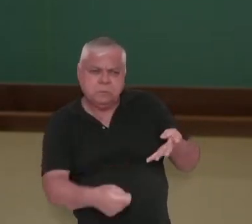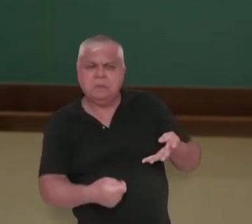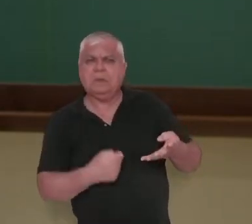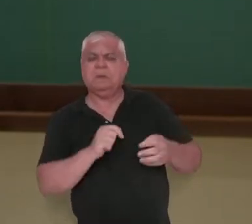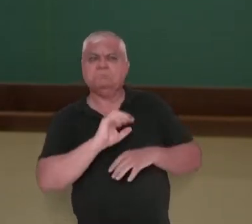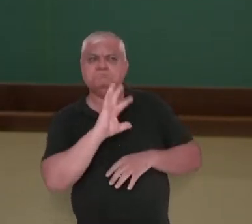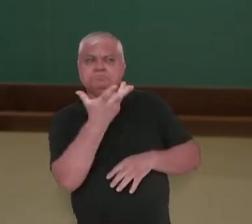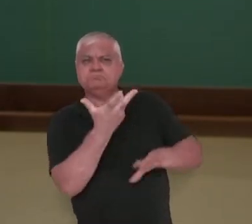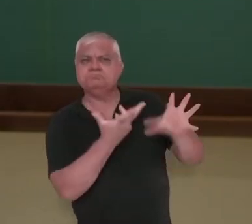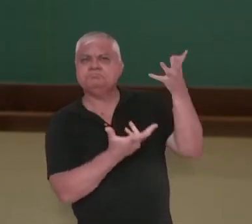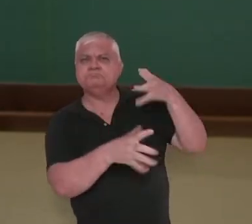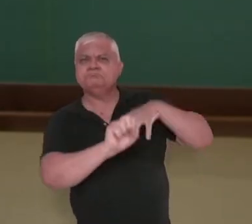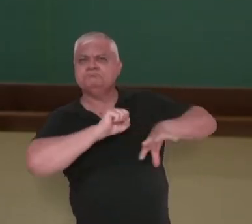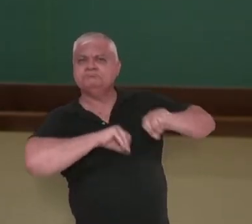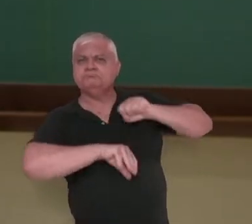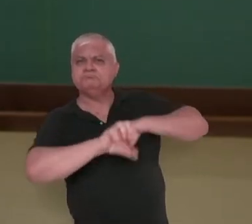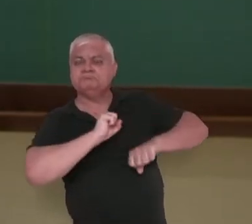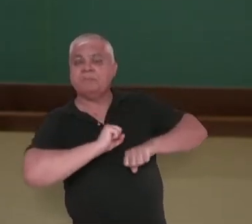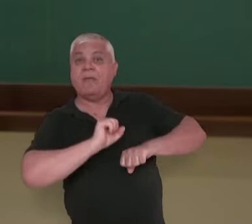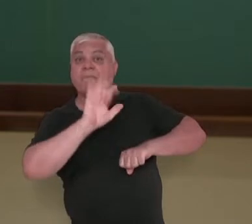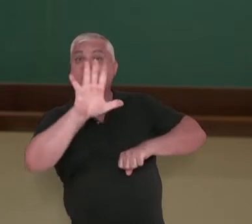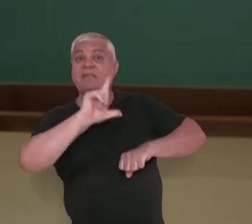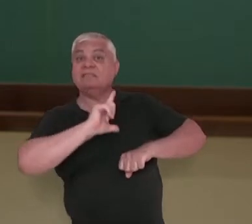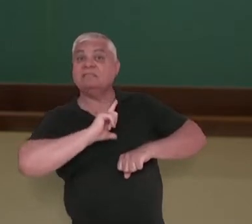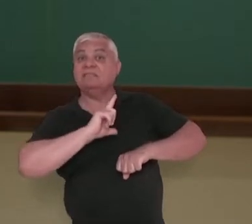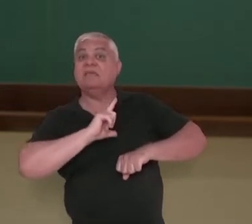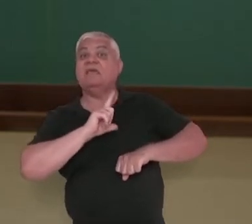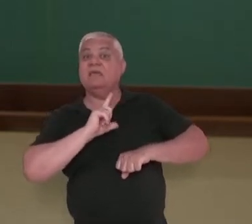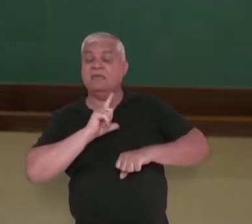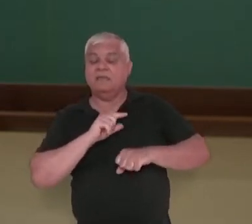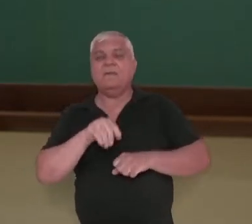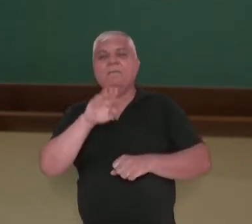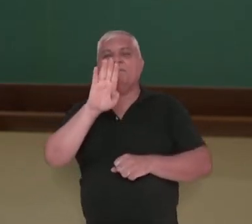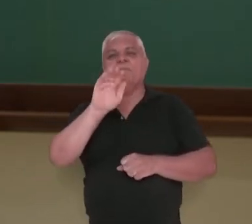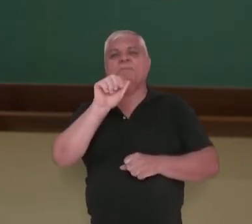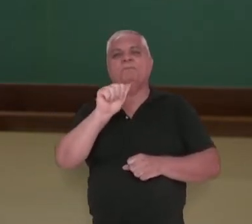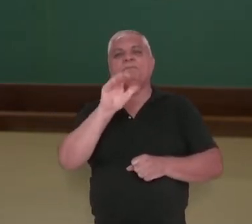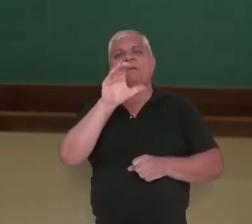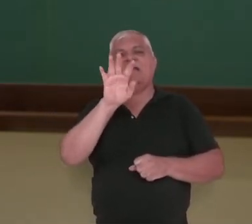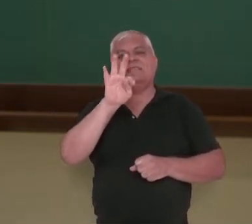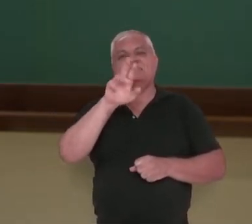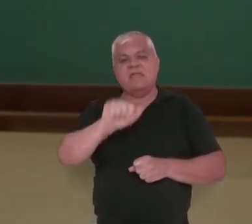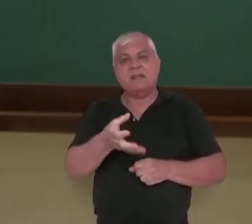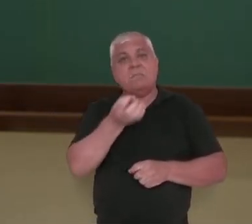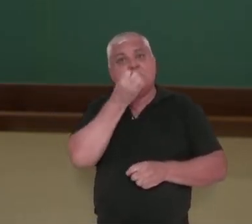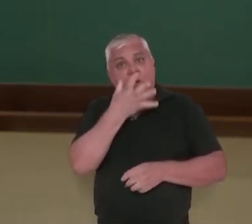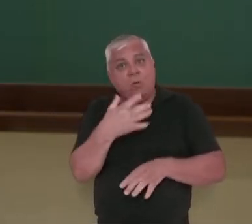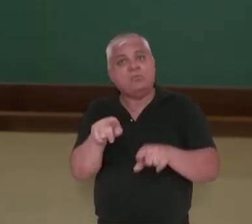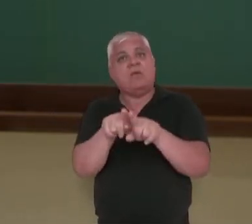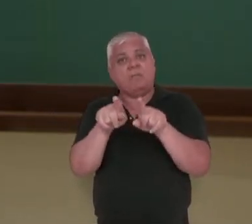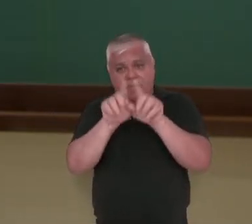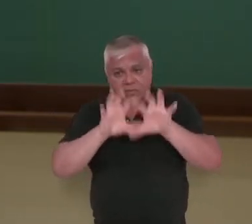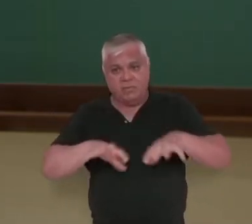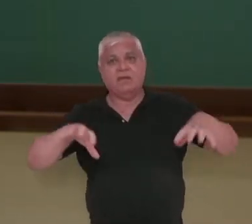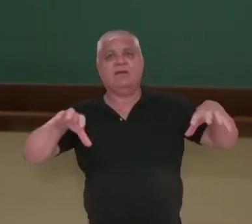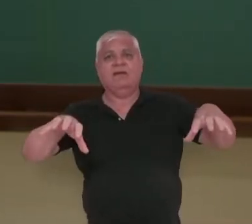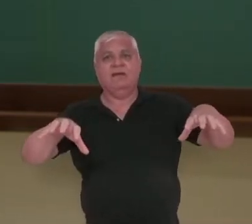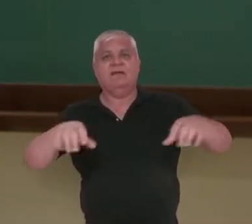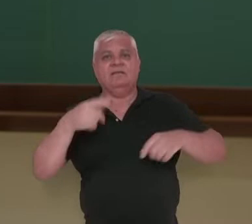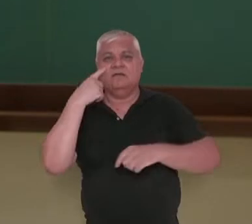também existem ali aquelas que fazem as benfeitorias. Então eu quero deixar essa imagem aqui para você observar.